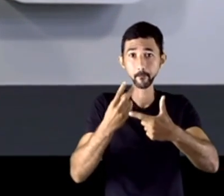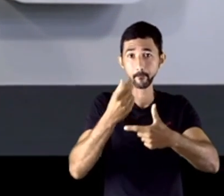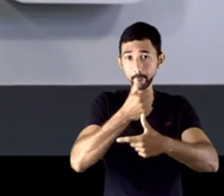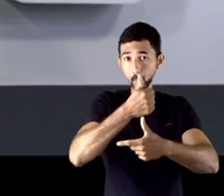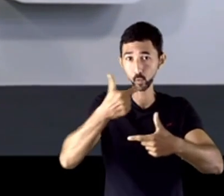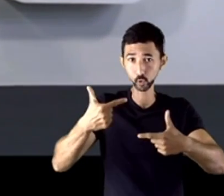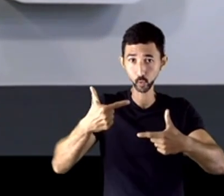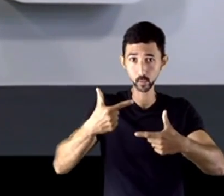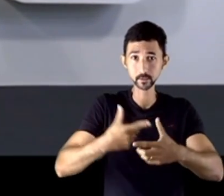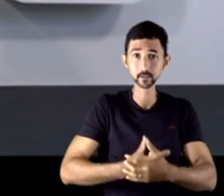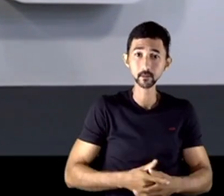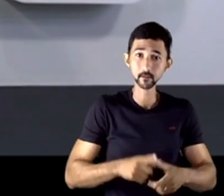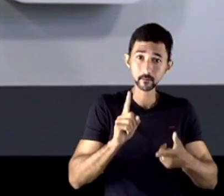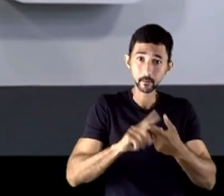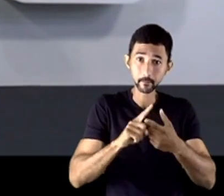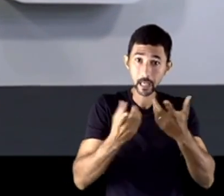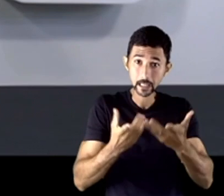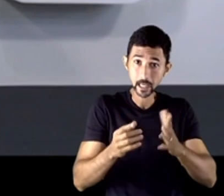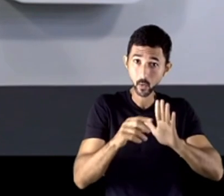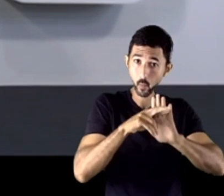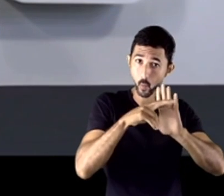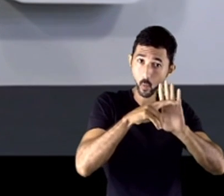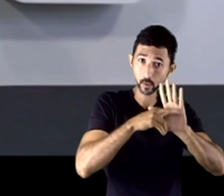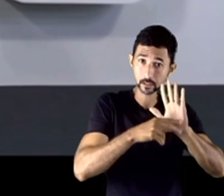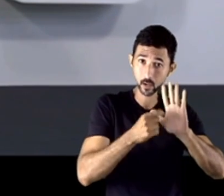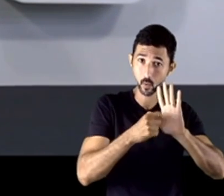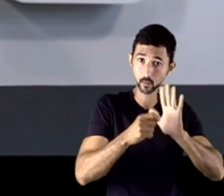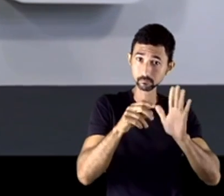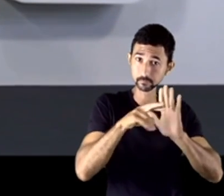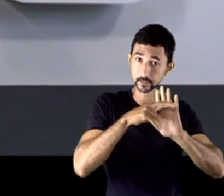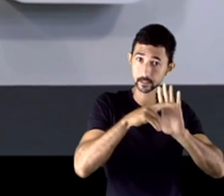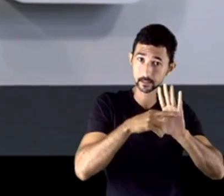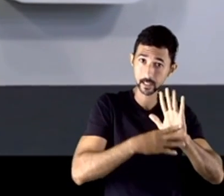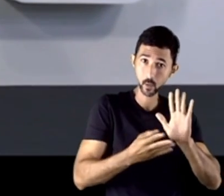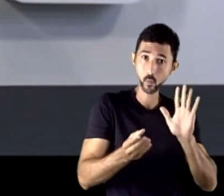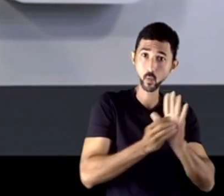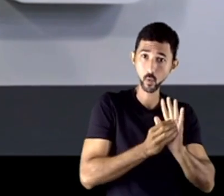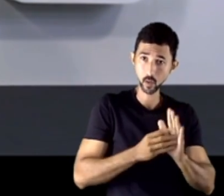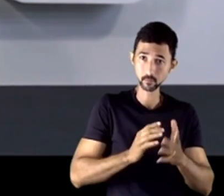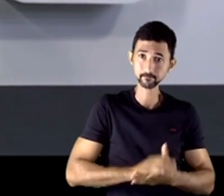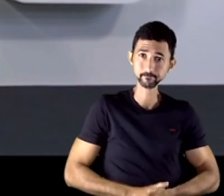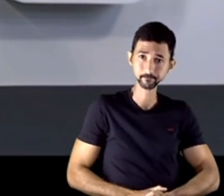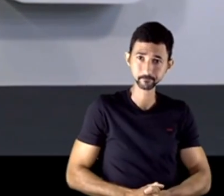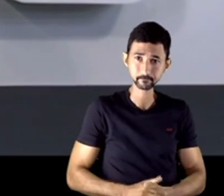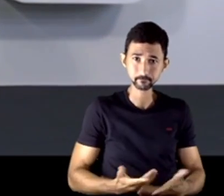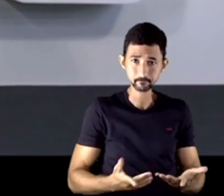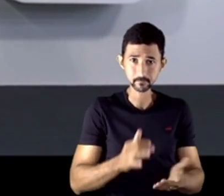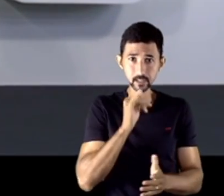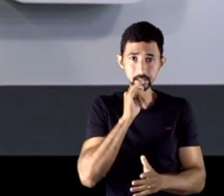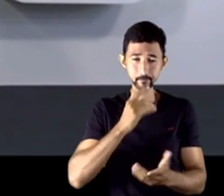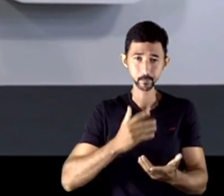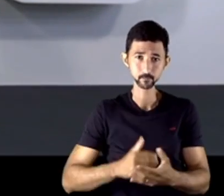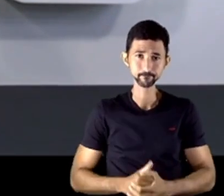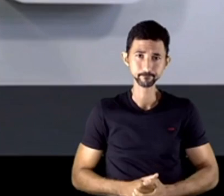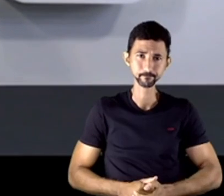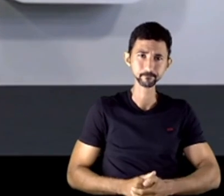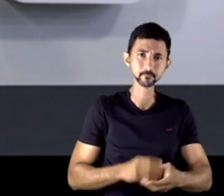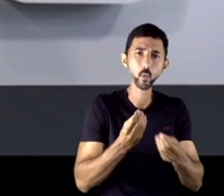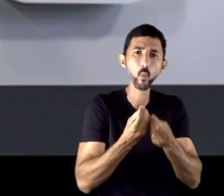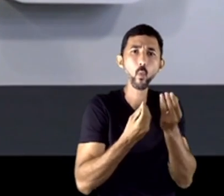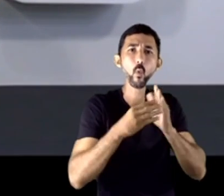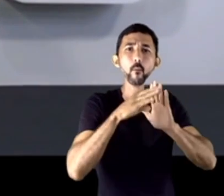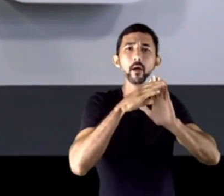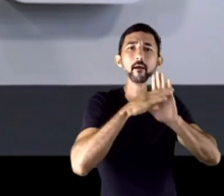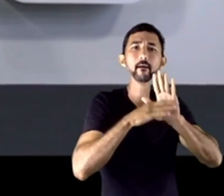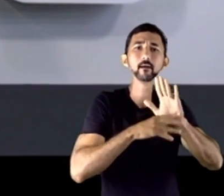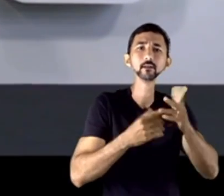12, eu quero que vocês estabeleçam um critério, se possível. Ou seja, como é estabelecer